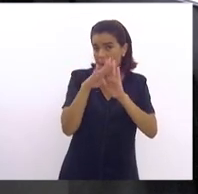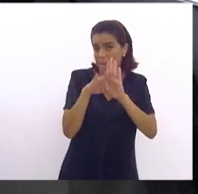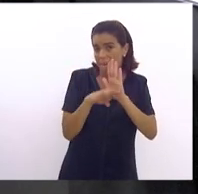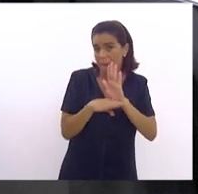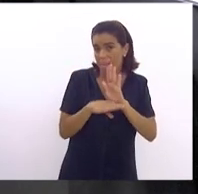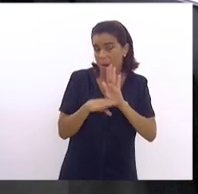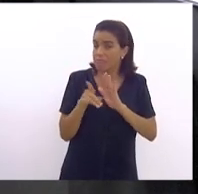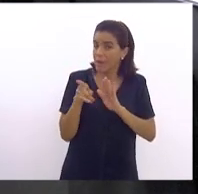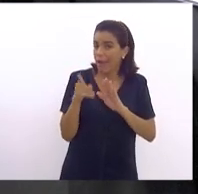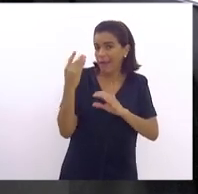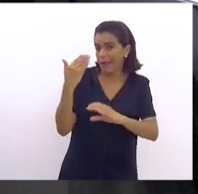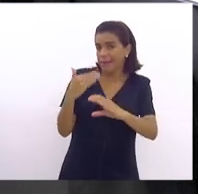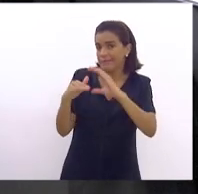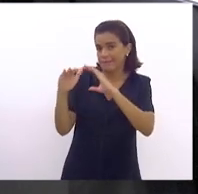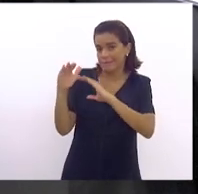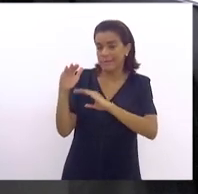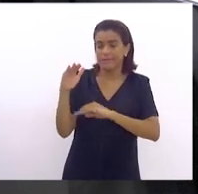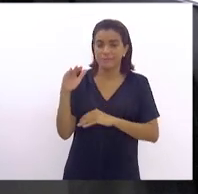indicação legislativa.